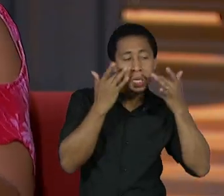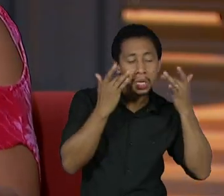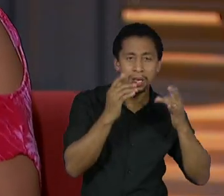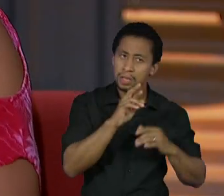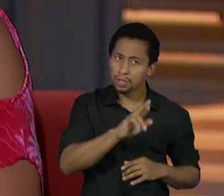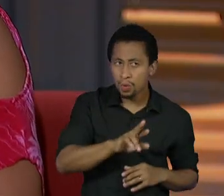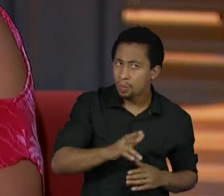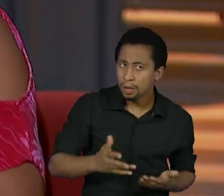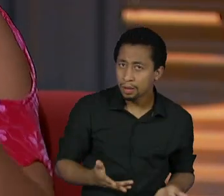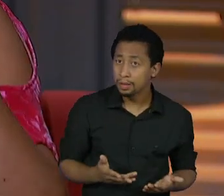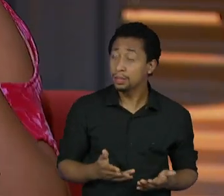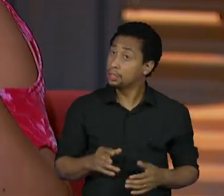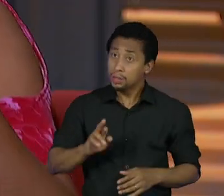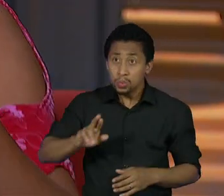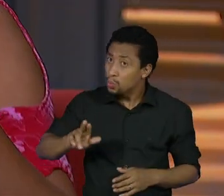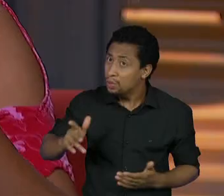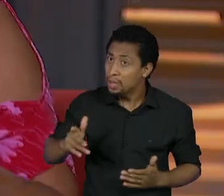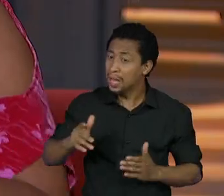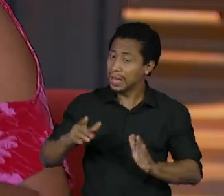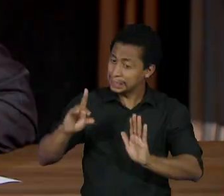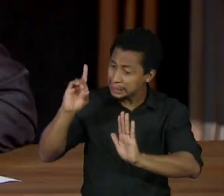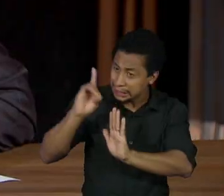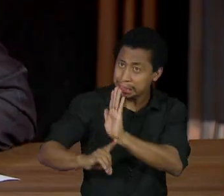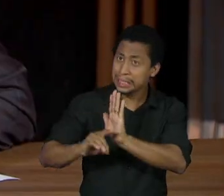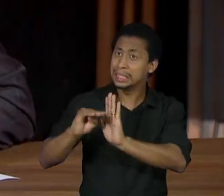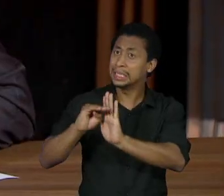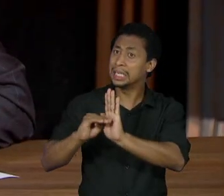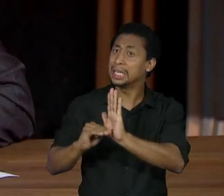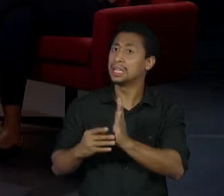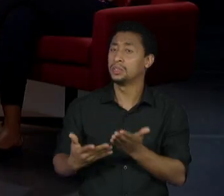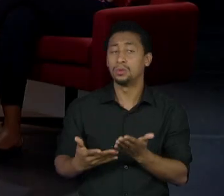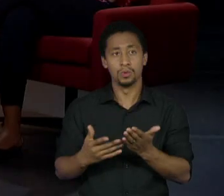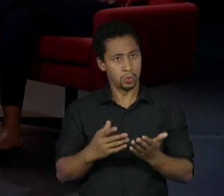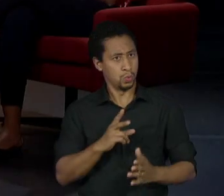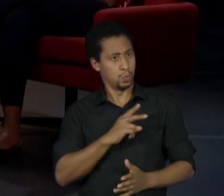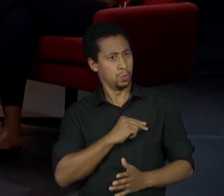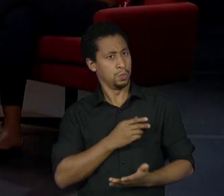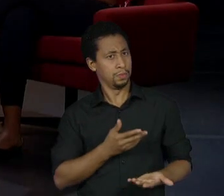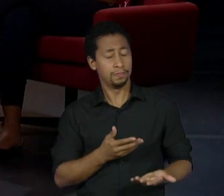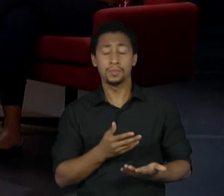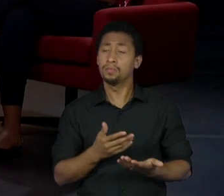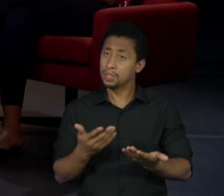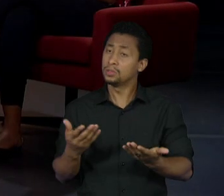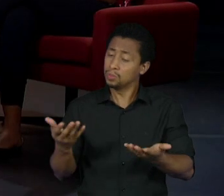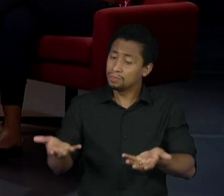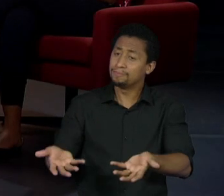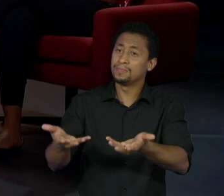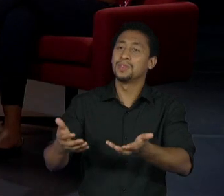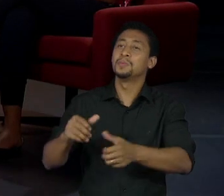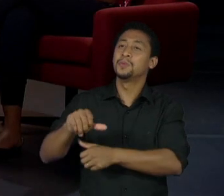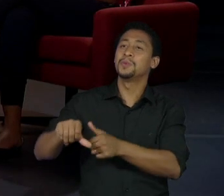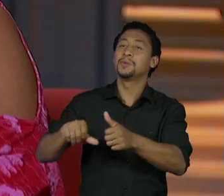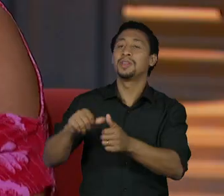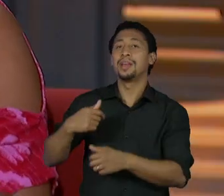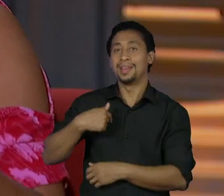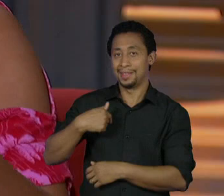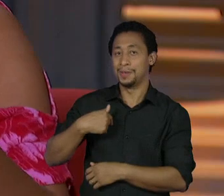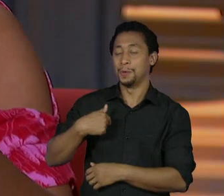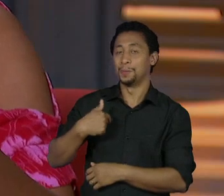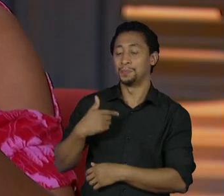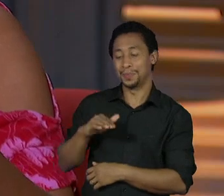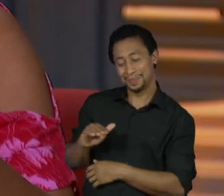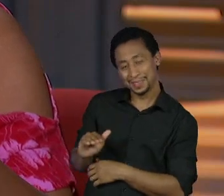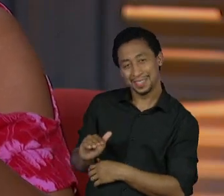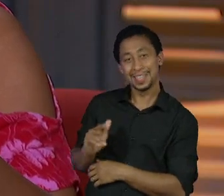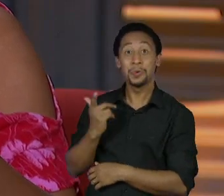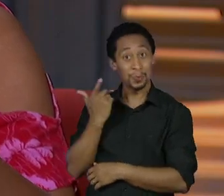faz parte da formação. Isso muda. Isso tem força, eu né? tive a oportunidade de fazer teatro quando eu era mais nova. Porque tinha um centro